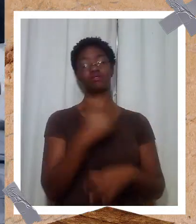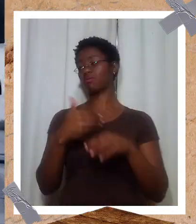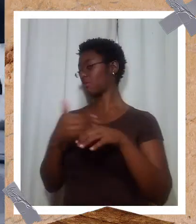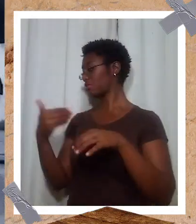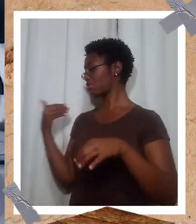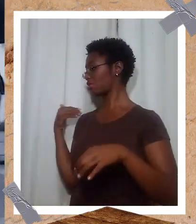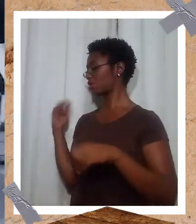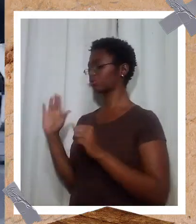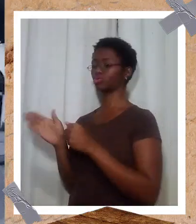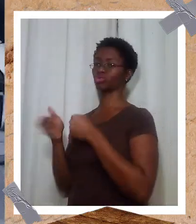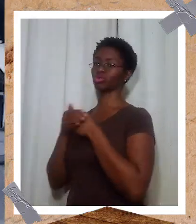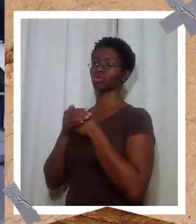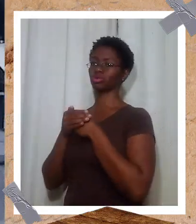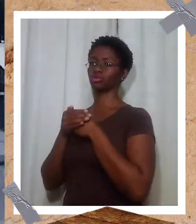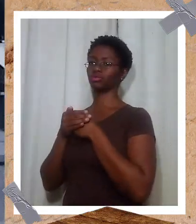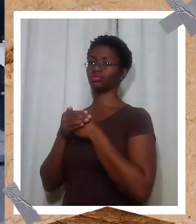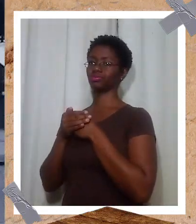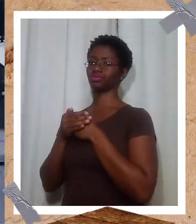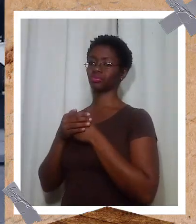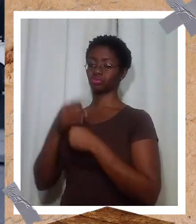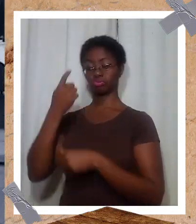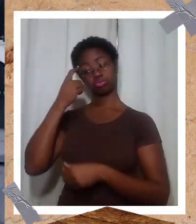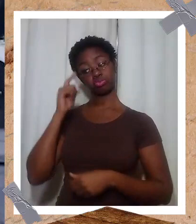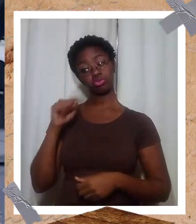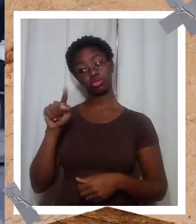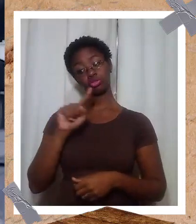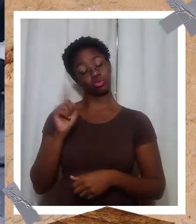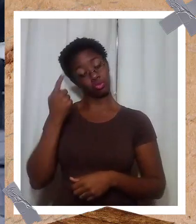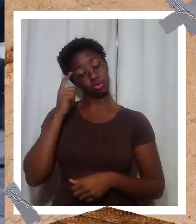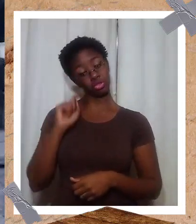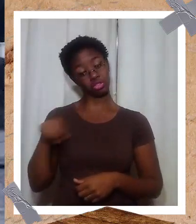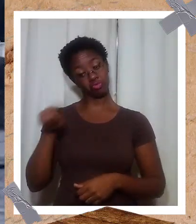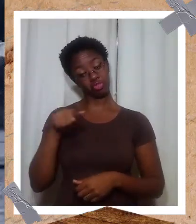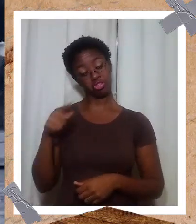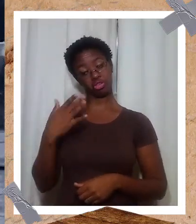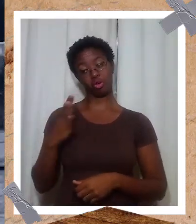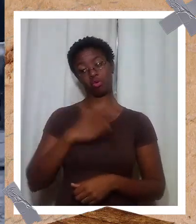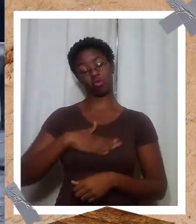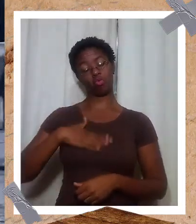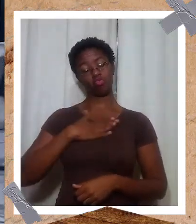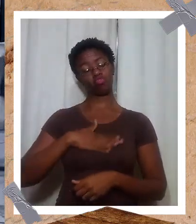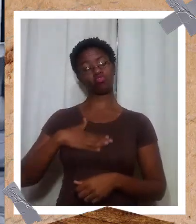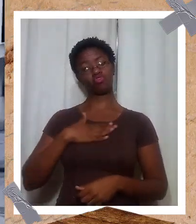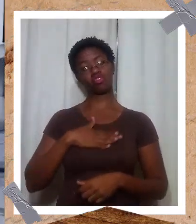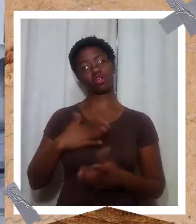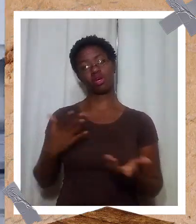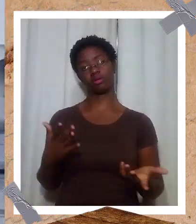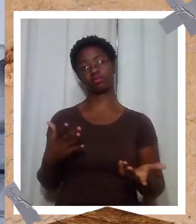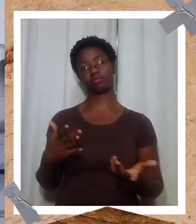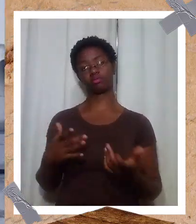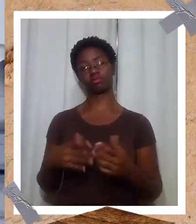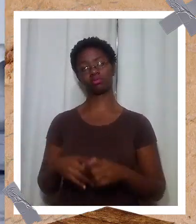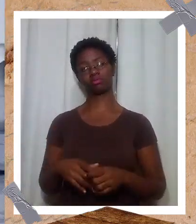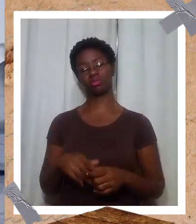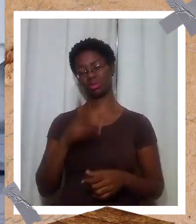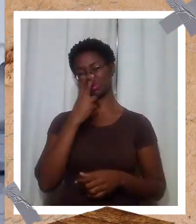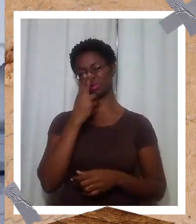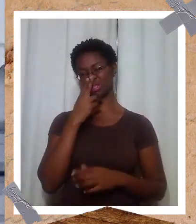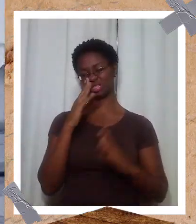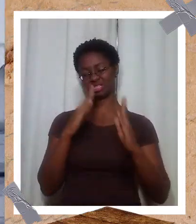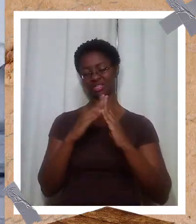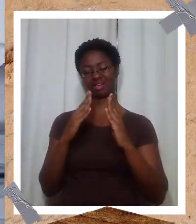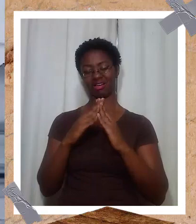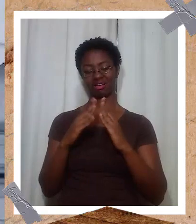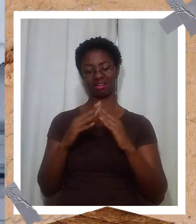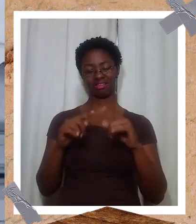trás do meu quintal. Não sei se a senhora teria gostado de viver ali. Meu quintal, aos poucos, foi se transformando no quarto de despejo da favela